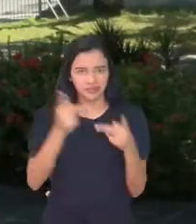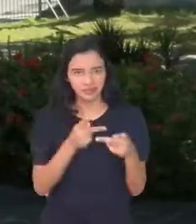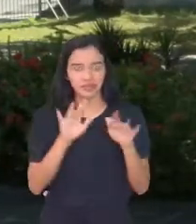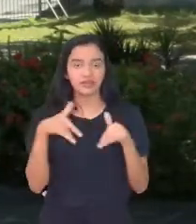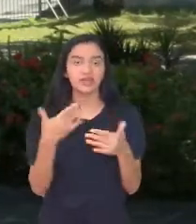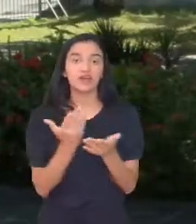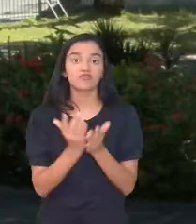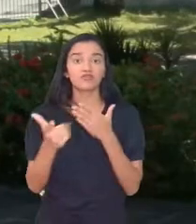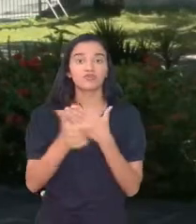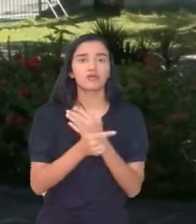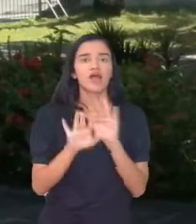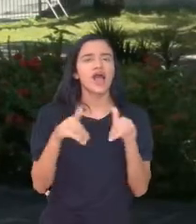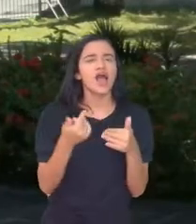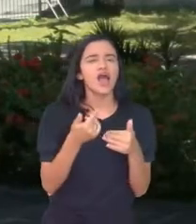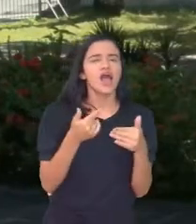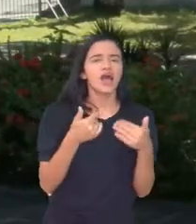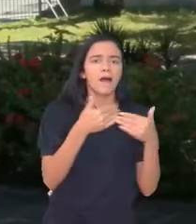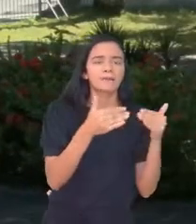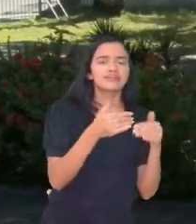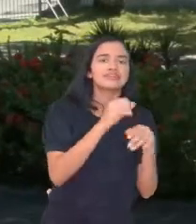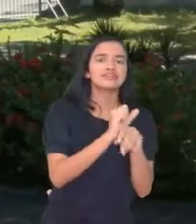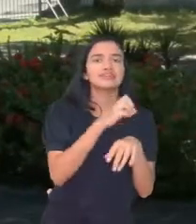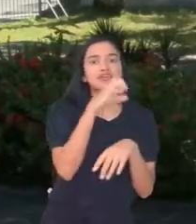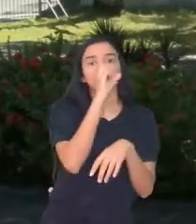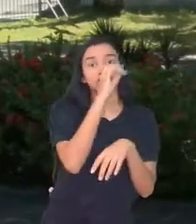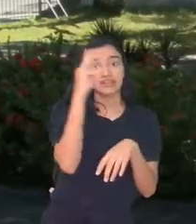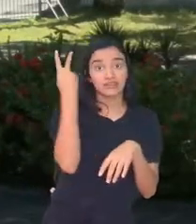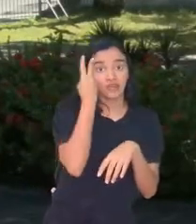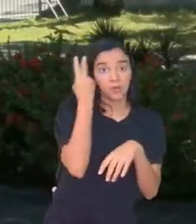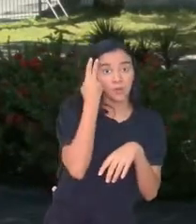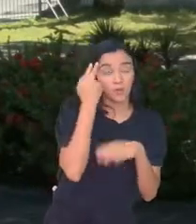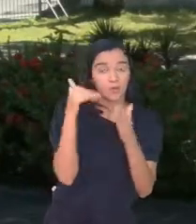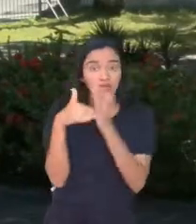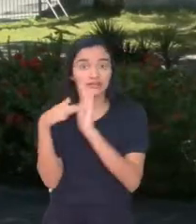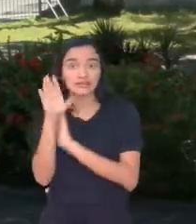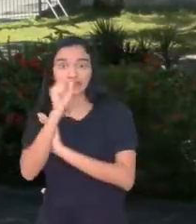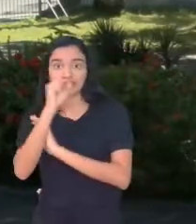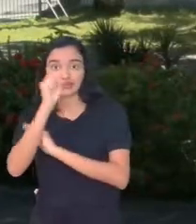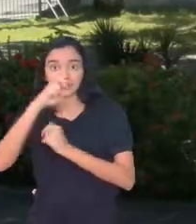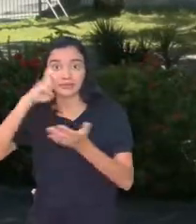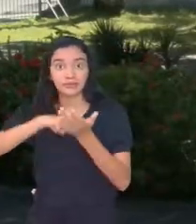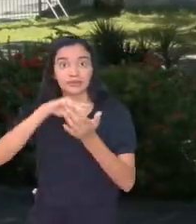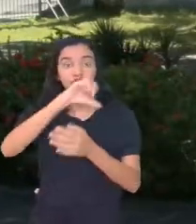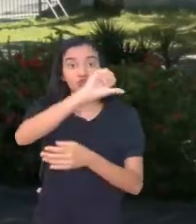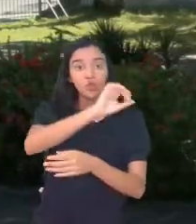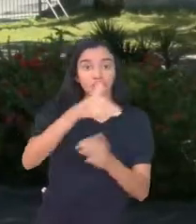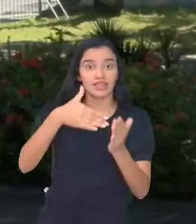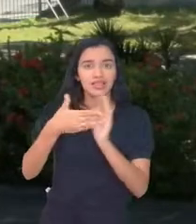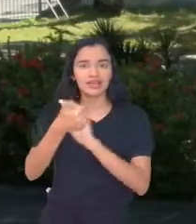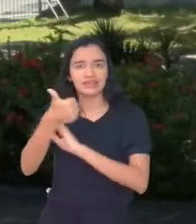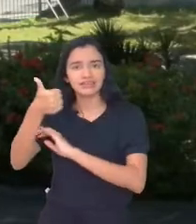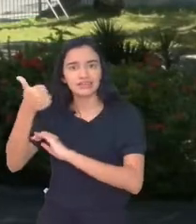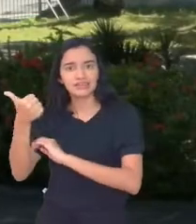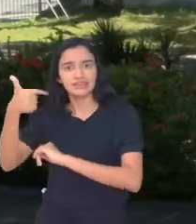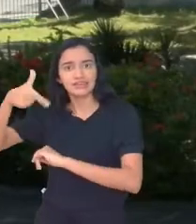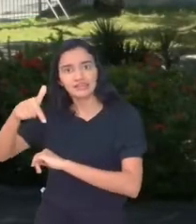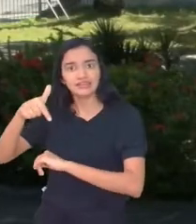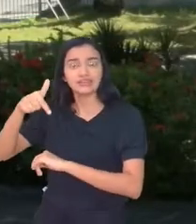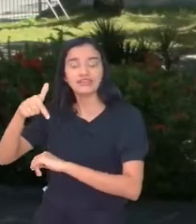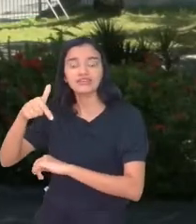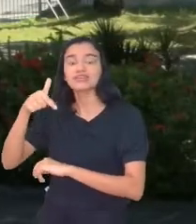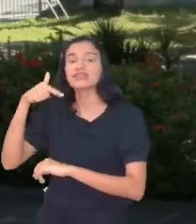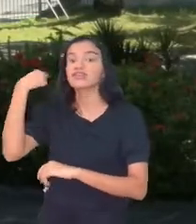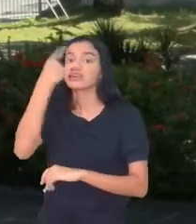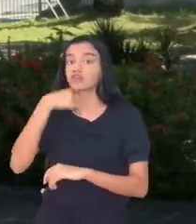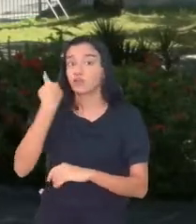ela funciona de segunda a sábado, das 9 da manhã às 17 e no domingo, das 9 às